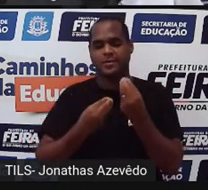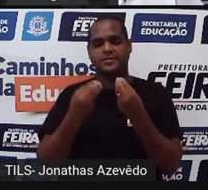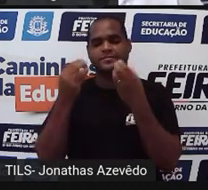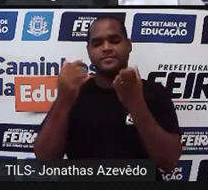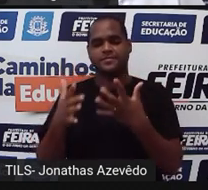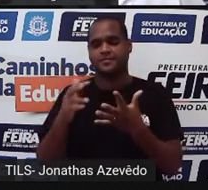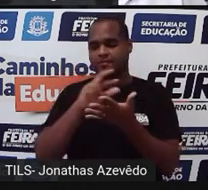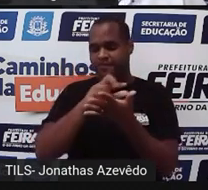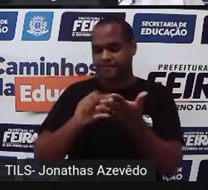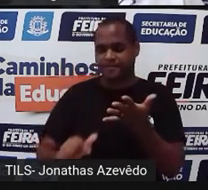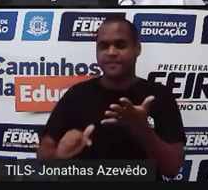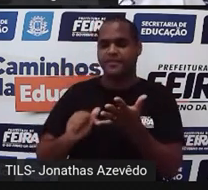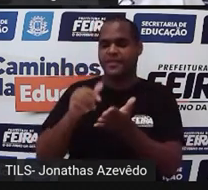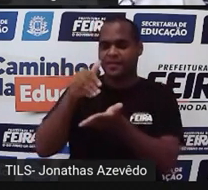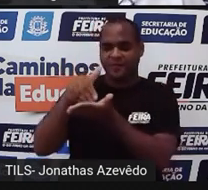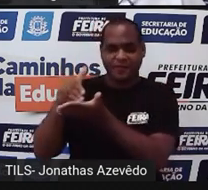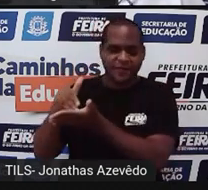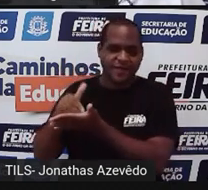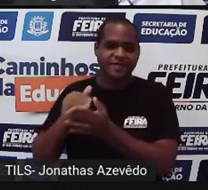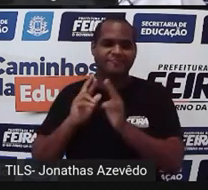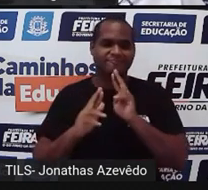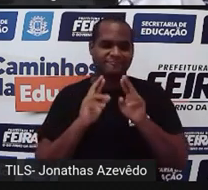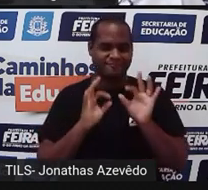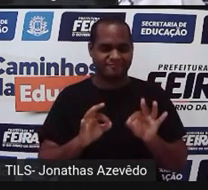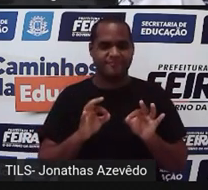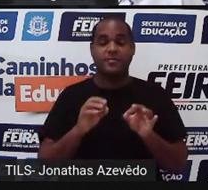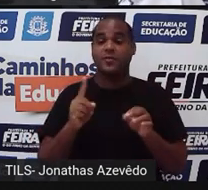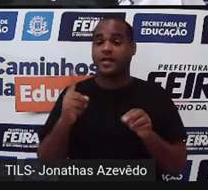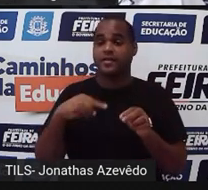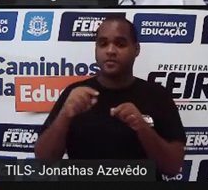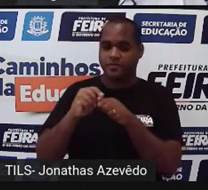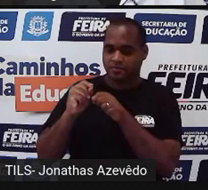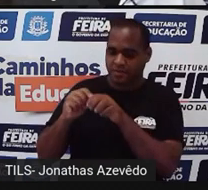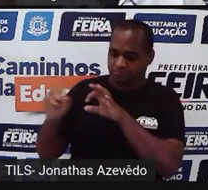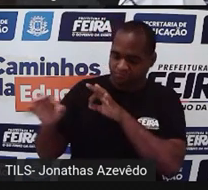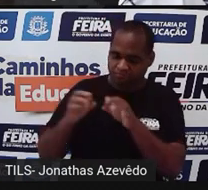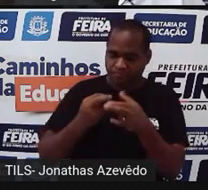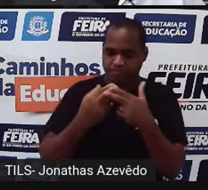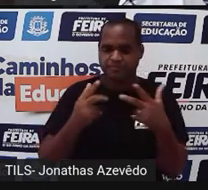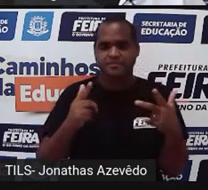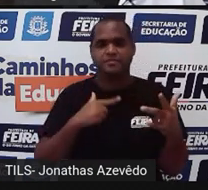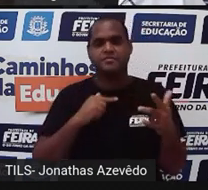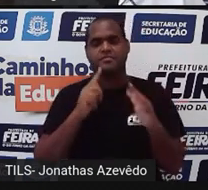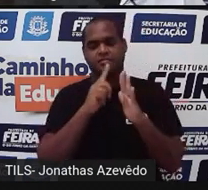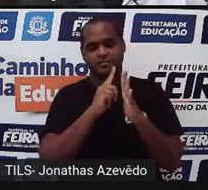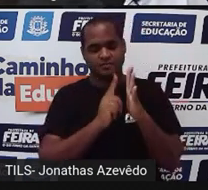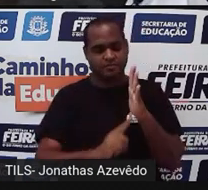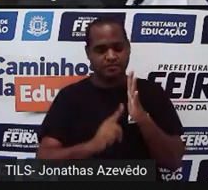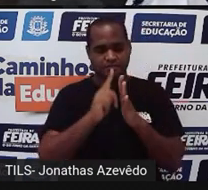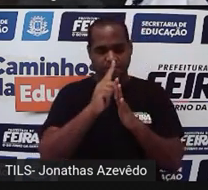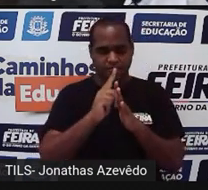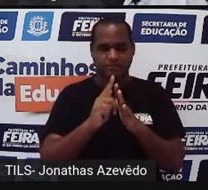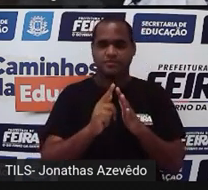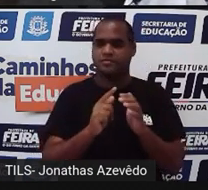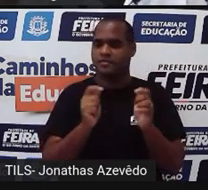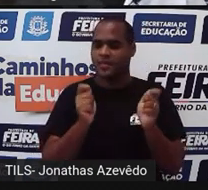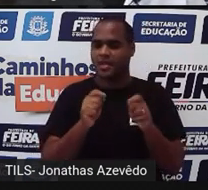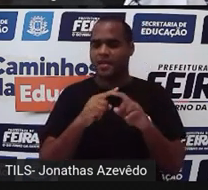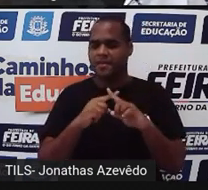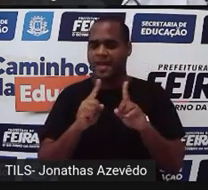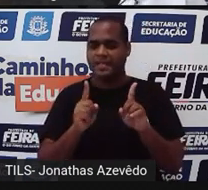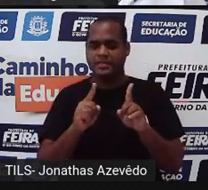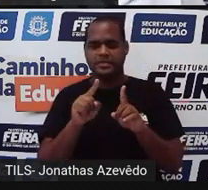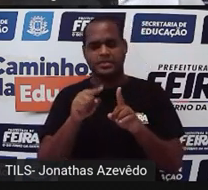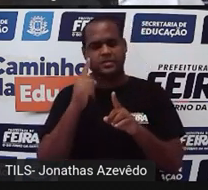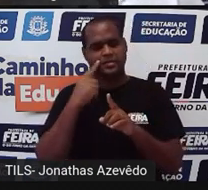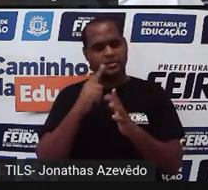tem infinitas soluções. E a gente fez isso, né? A gente construiu esses gráficos. Mas esse